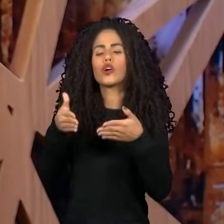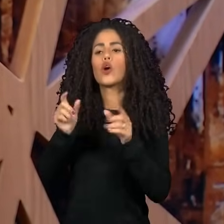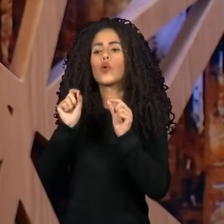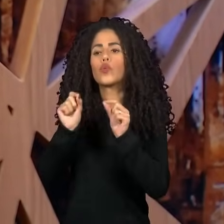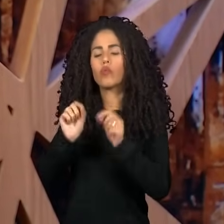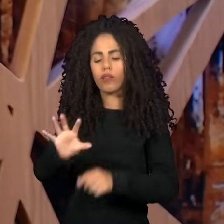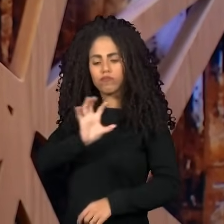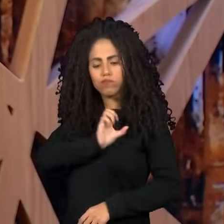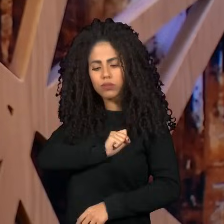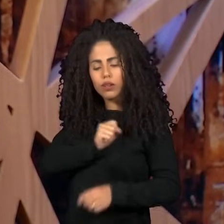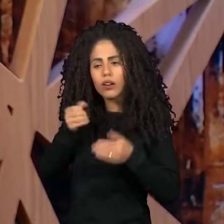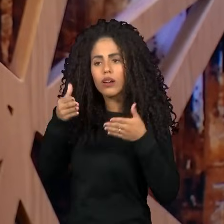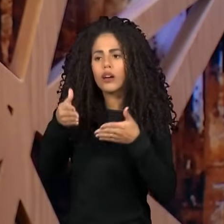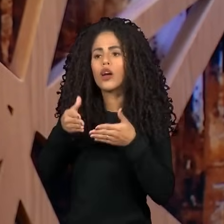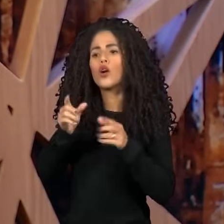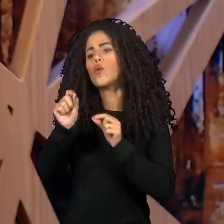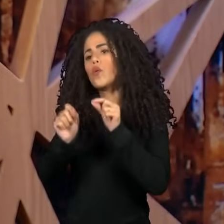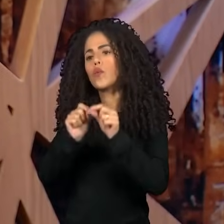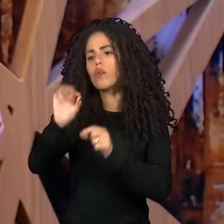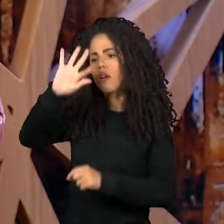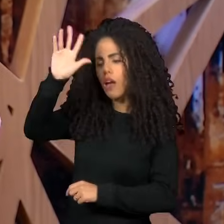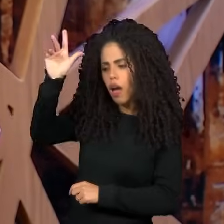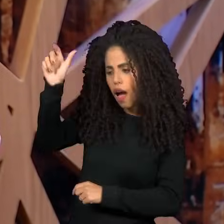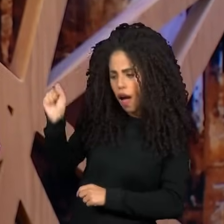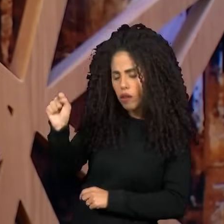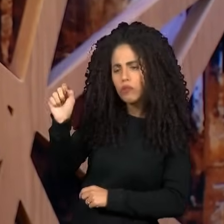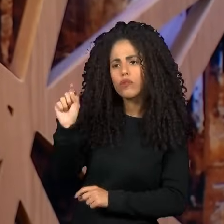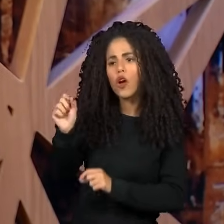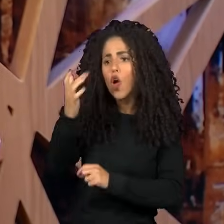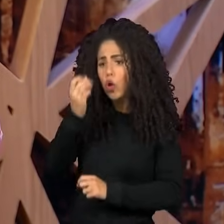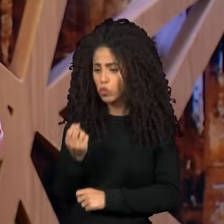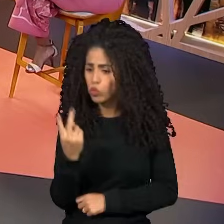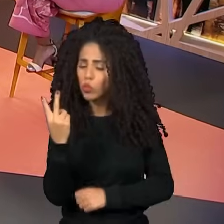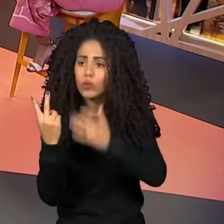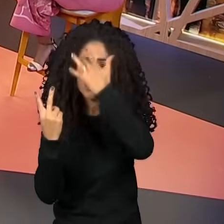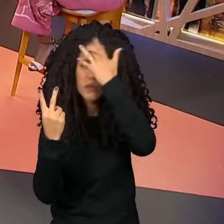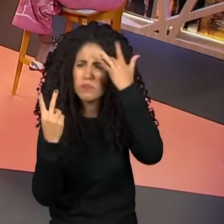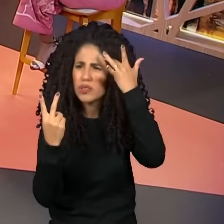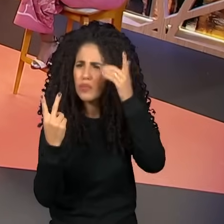Amor afrocentrado não é necessariamente um amor entre duas pessoas pretas. A